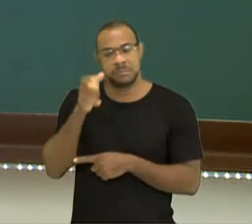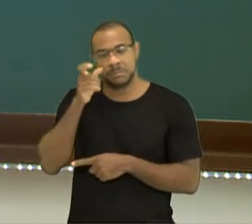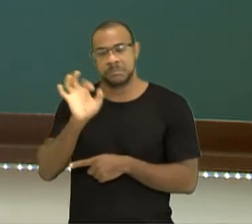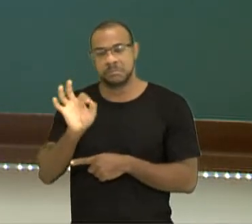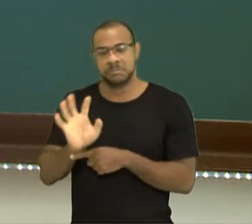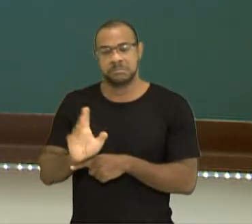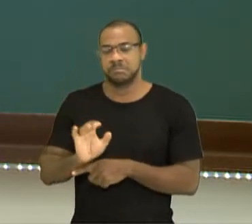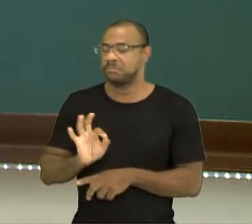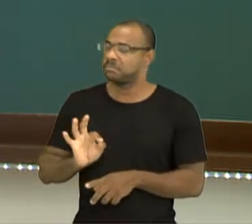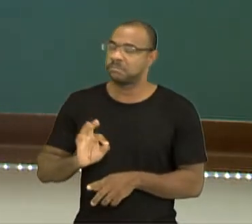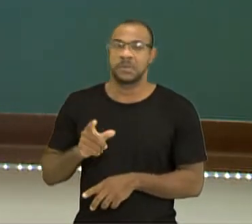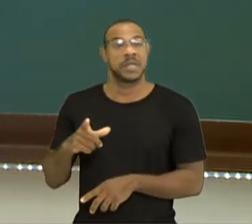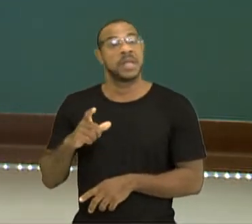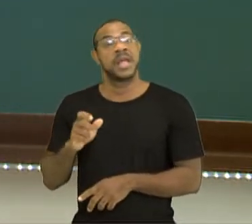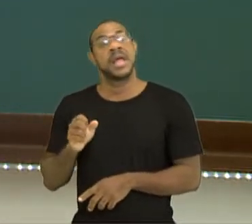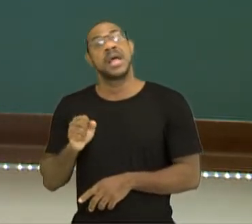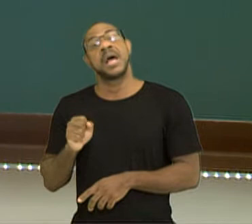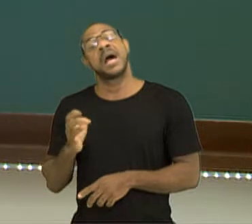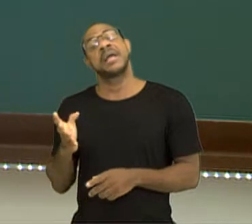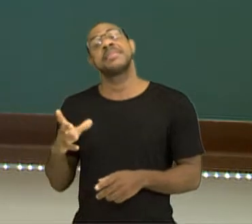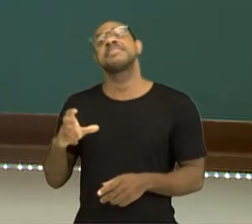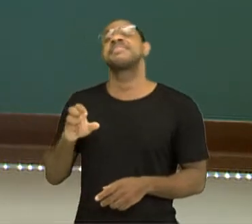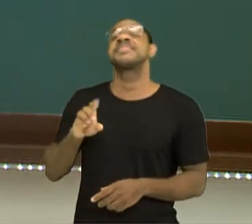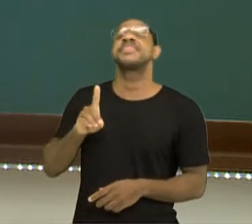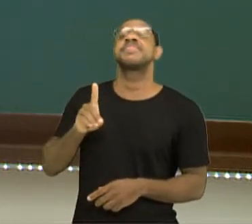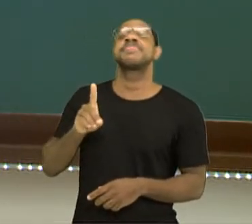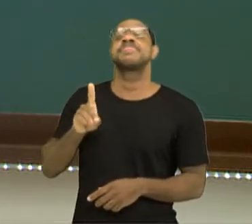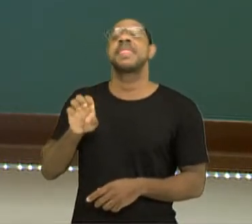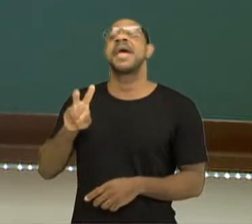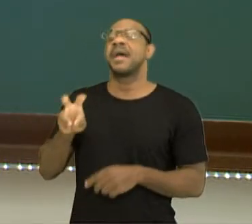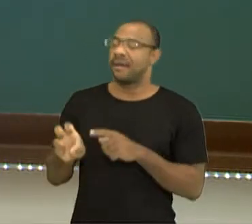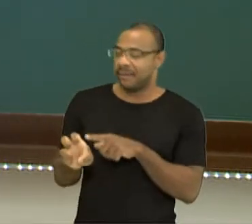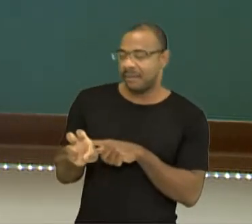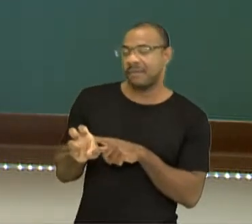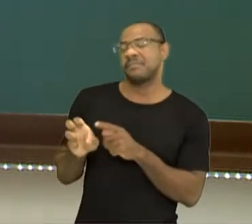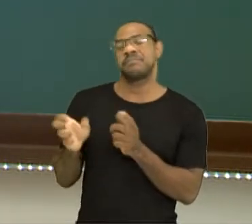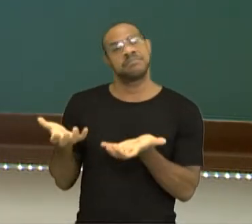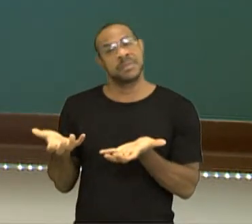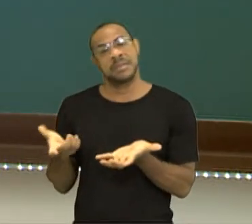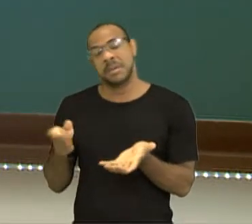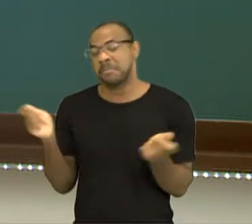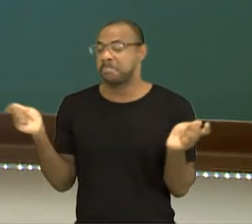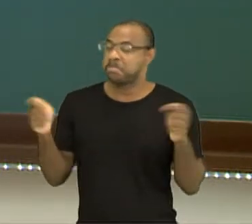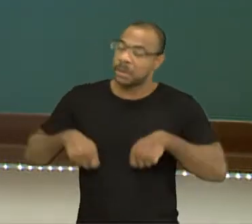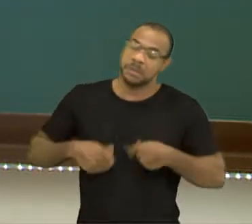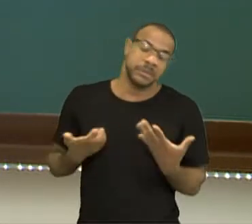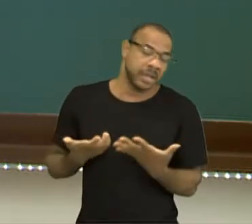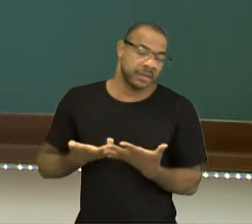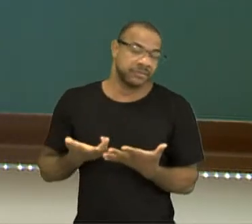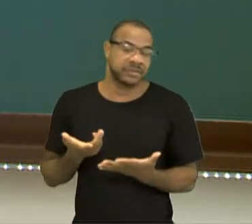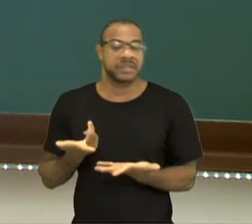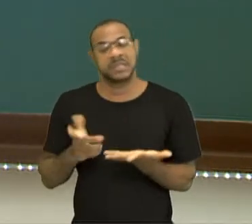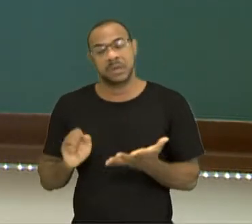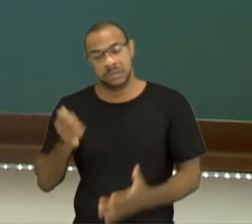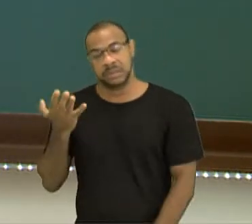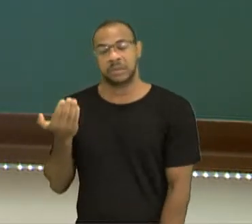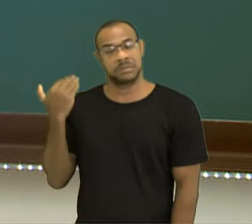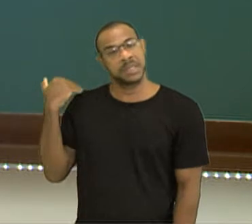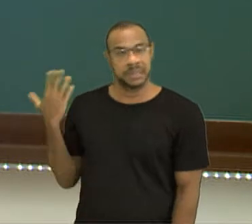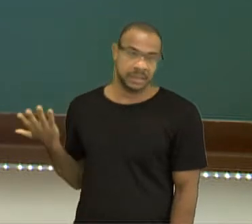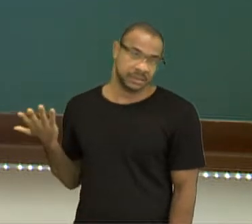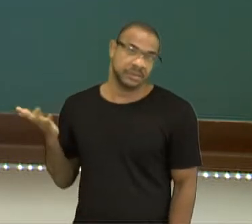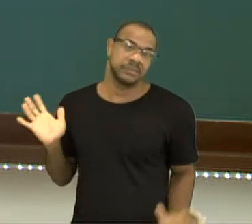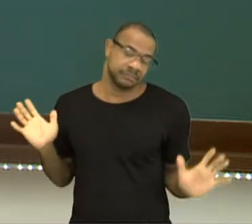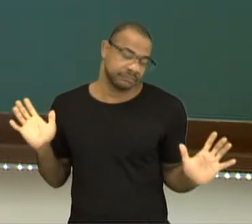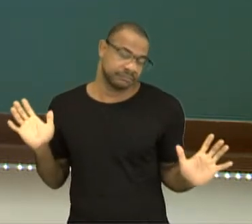deve ter, então é uma possibilidade no passado. Aqui a gente não está afirmando 100% de certeza que de